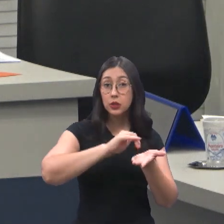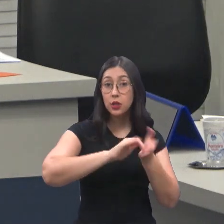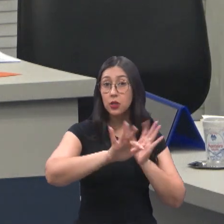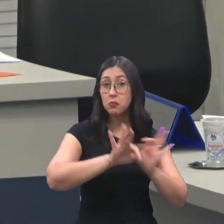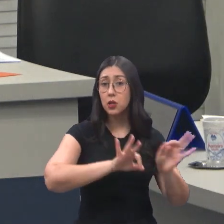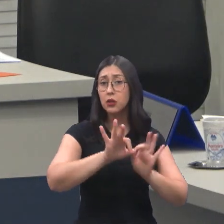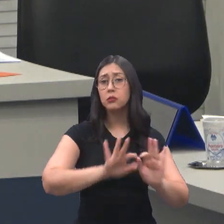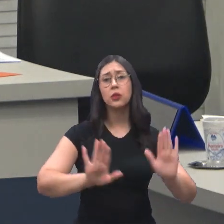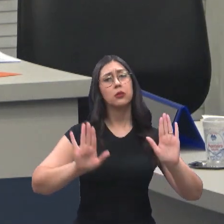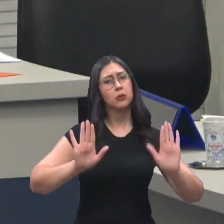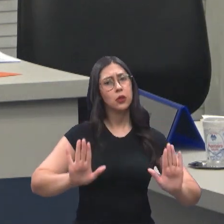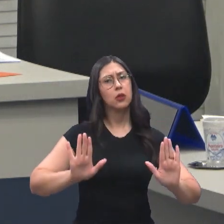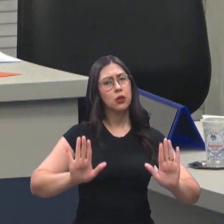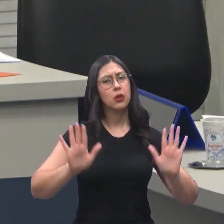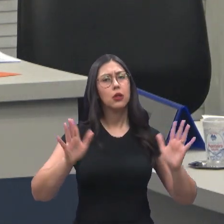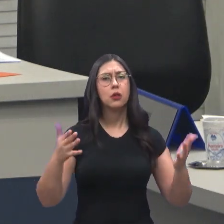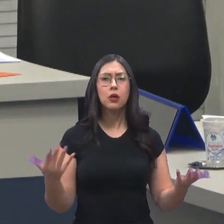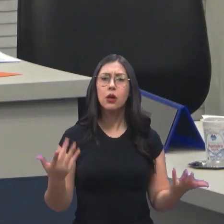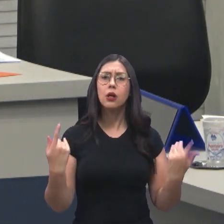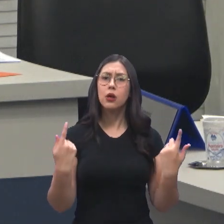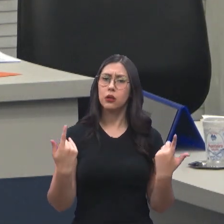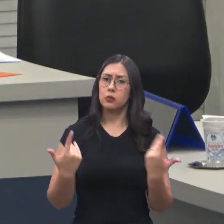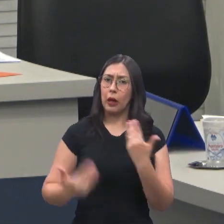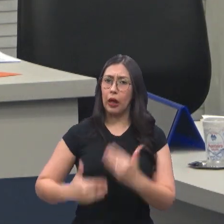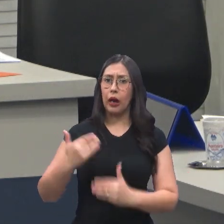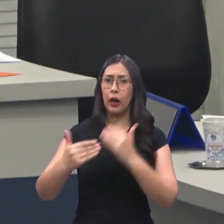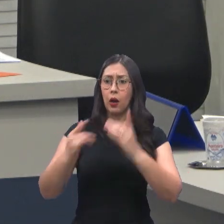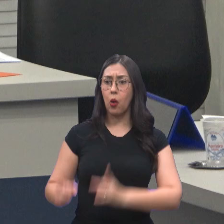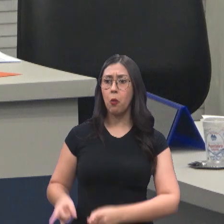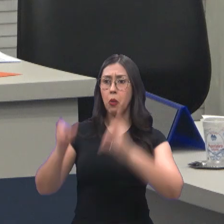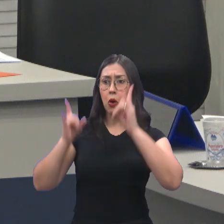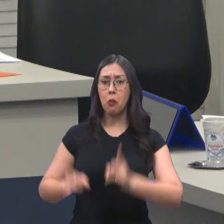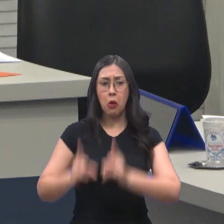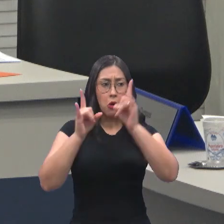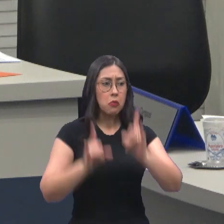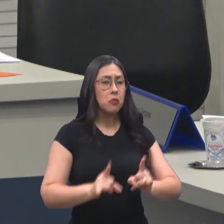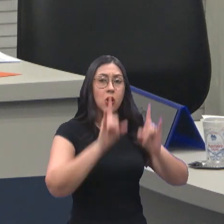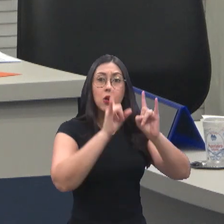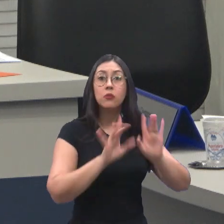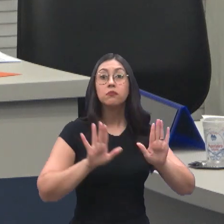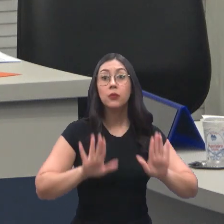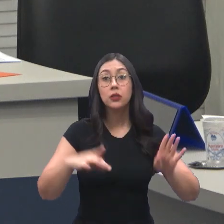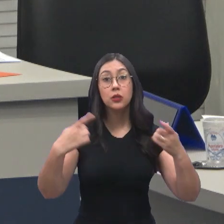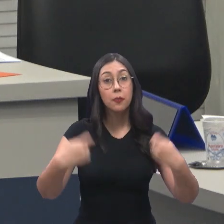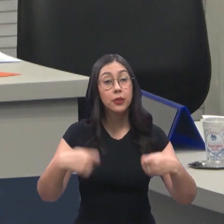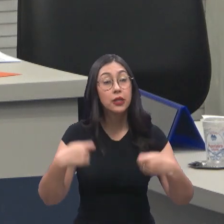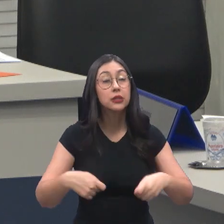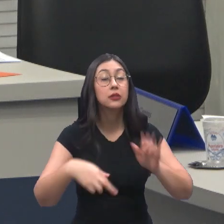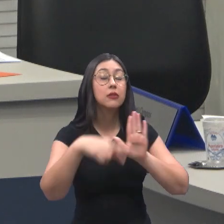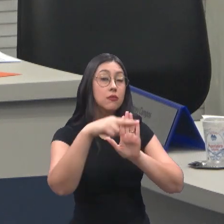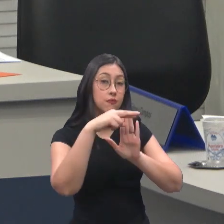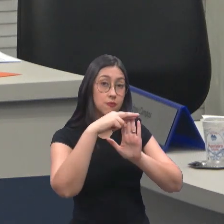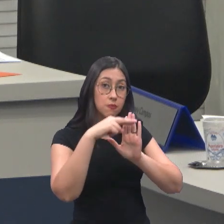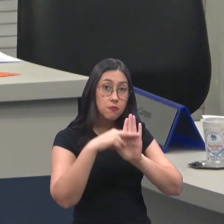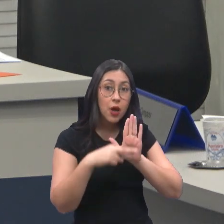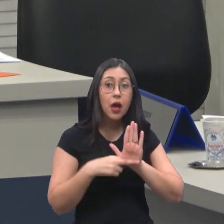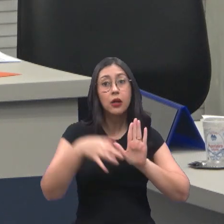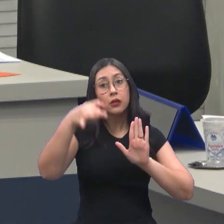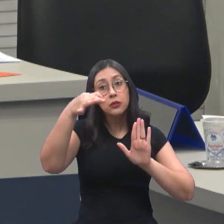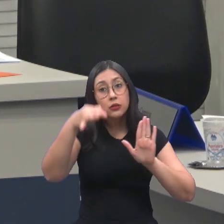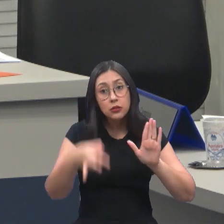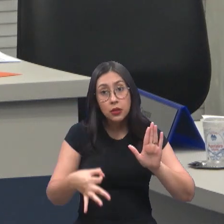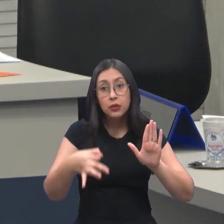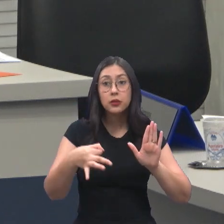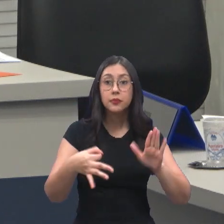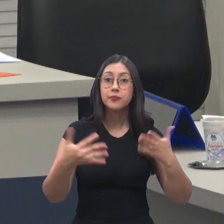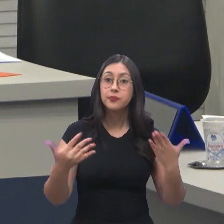aí, né? Está subindo muito prédio ali e a gente precisa ter um regramento mais bem definido. Então,